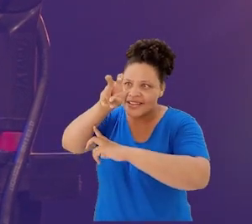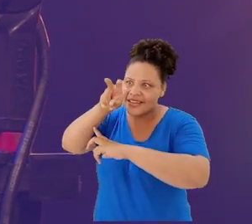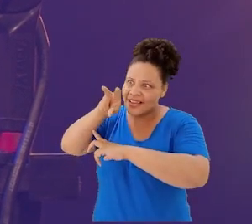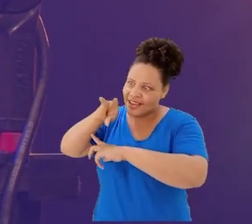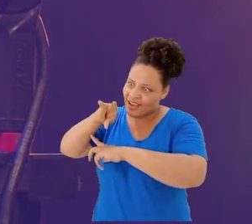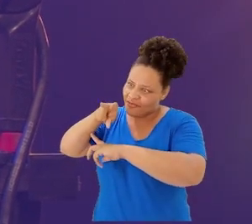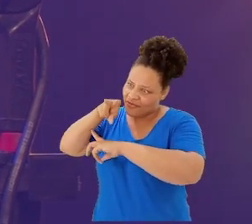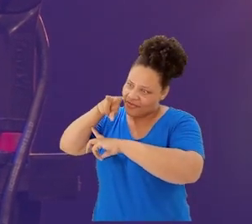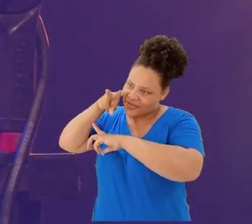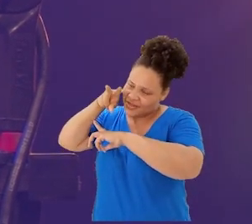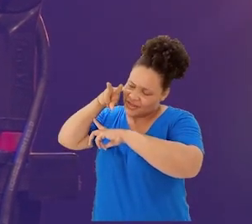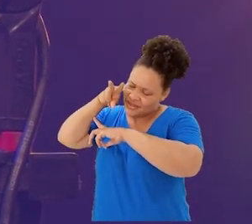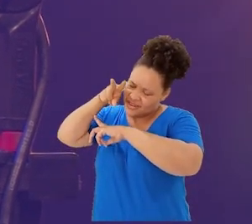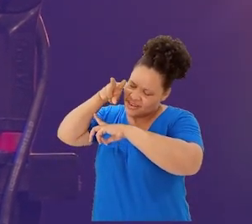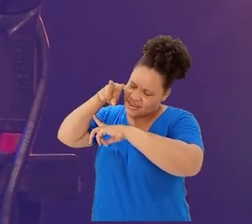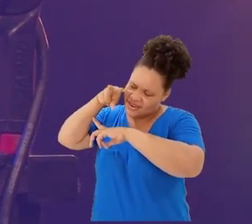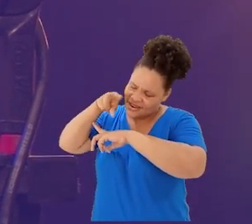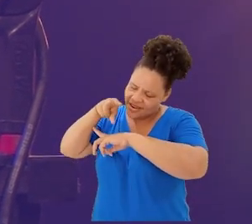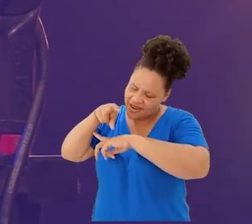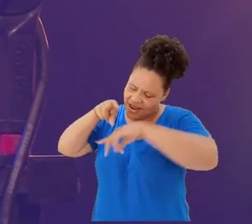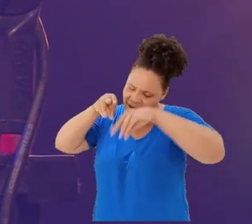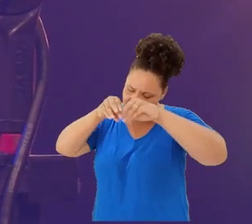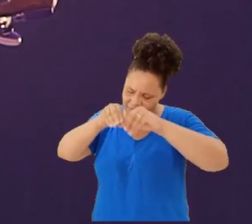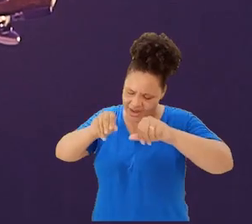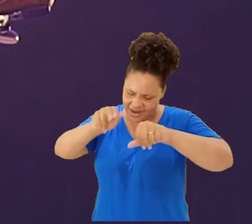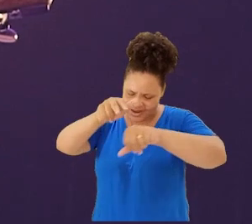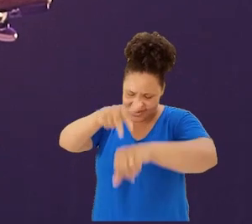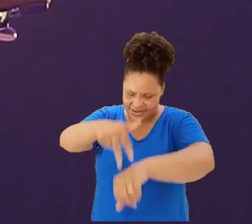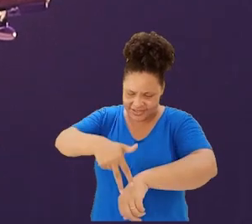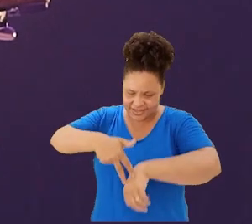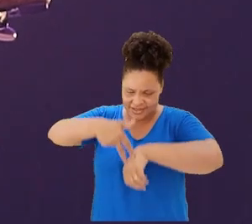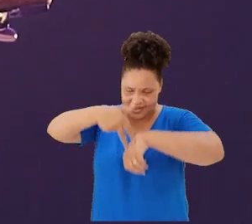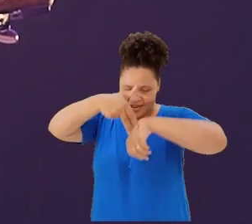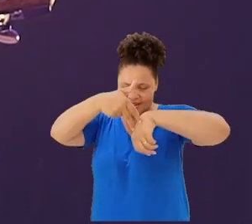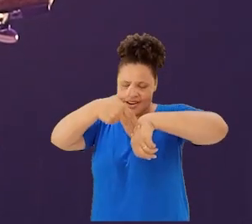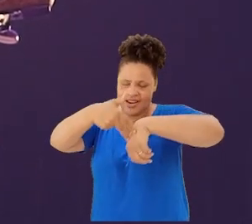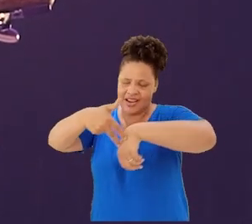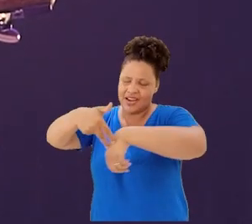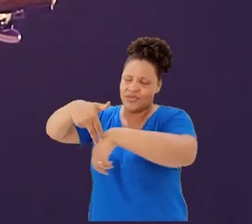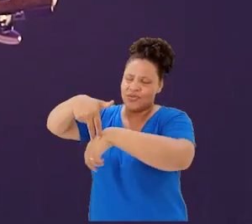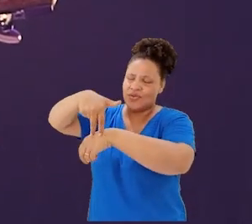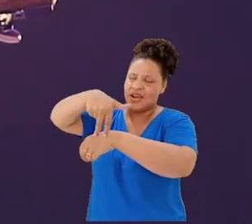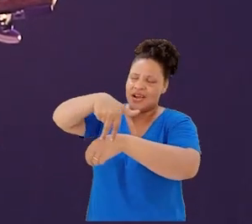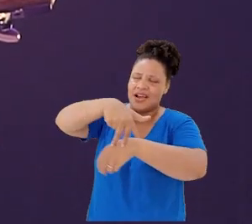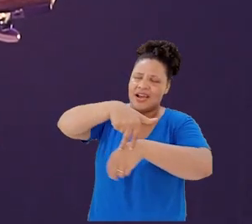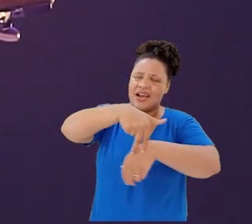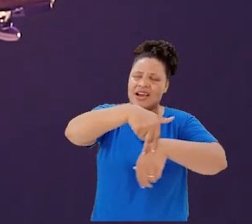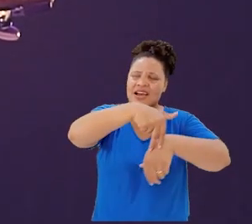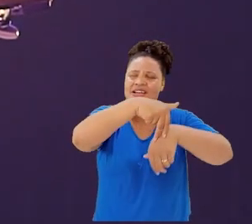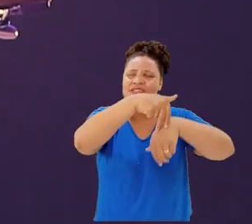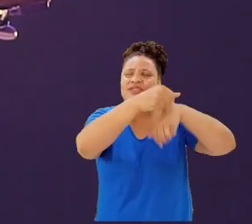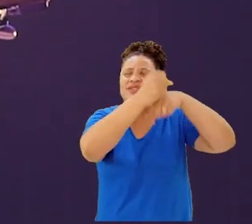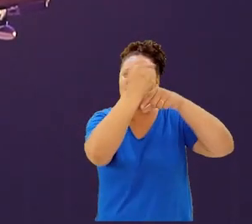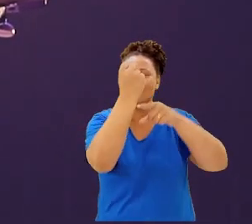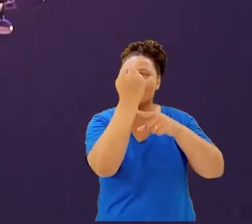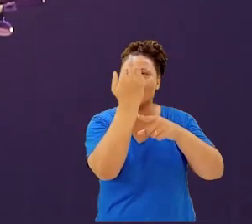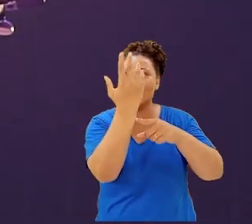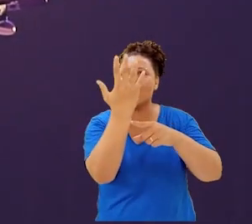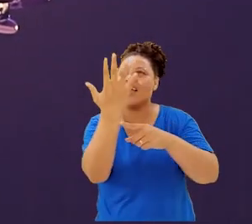em terra fria pra enxergar o